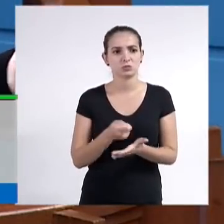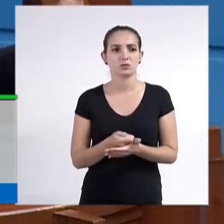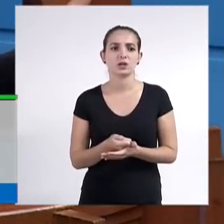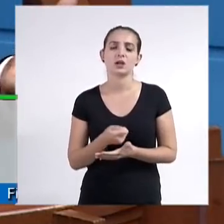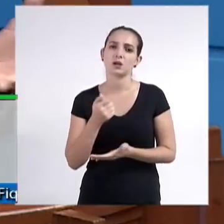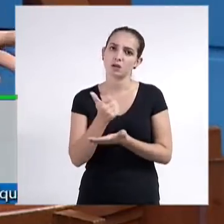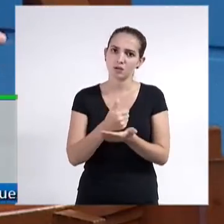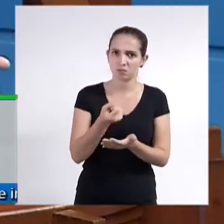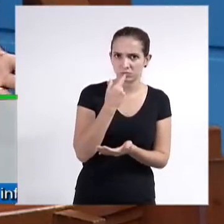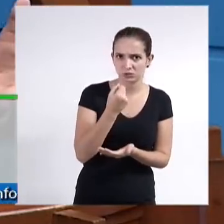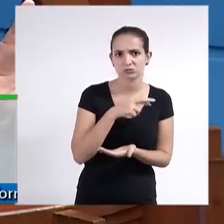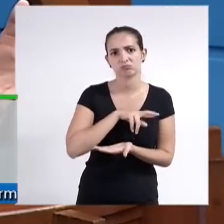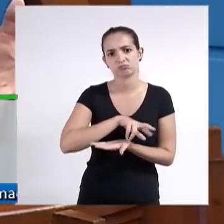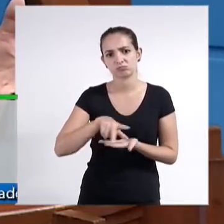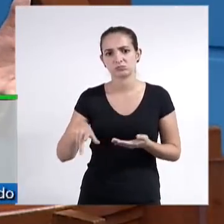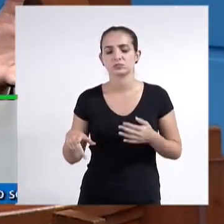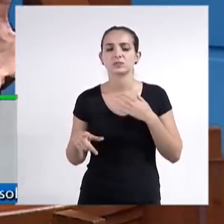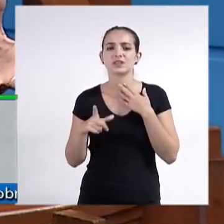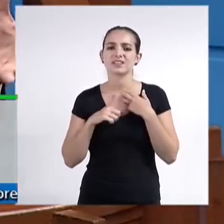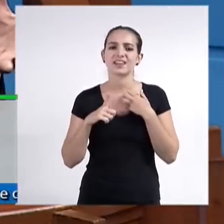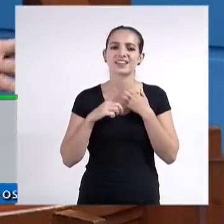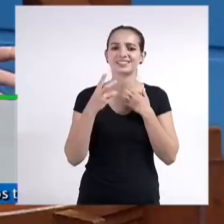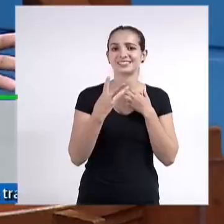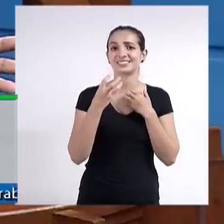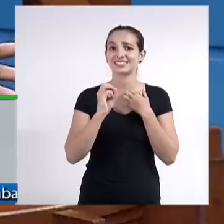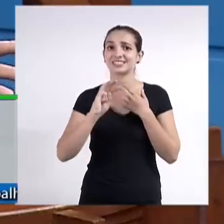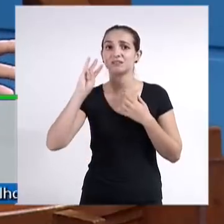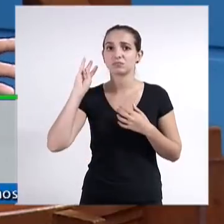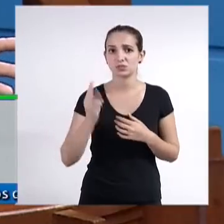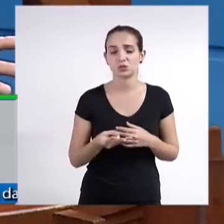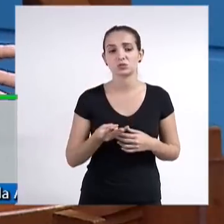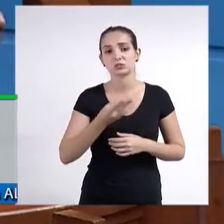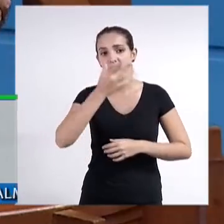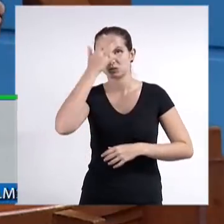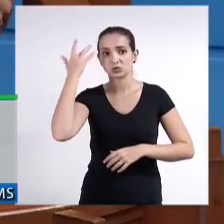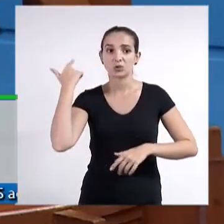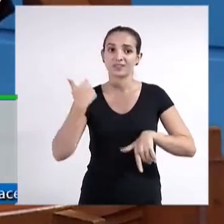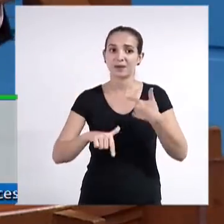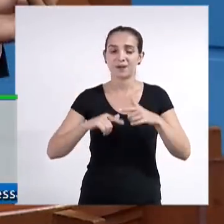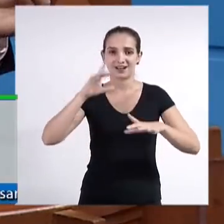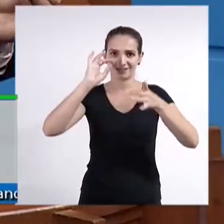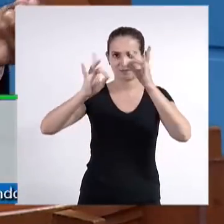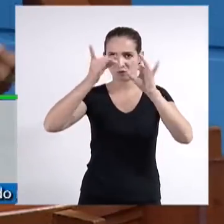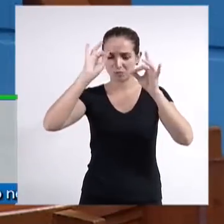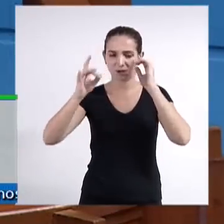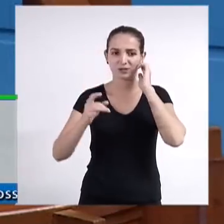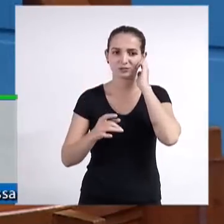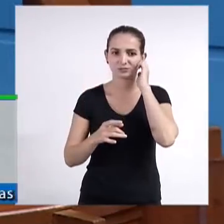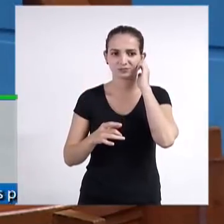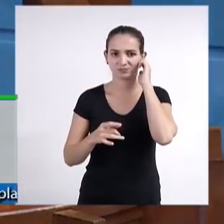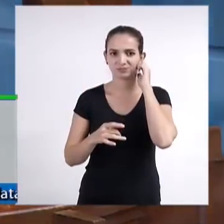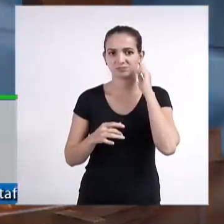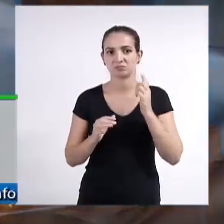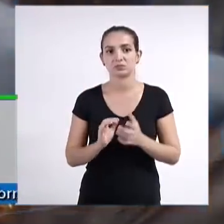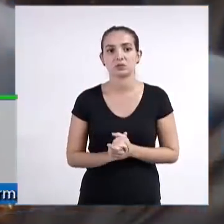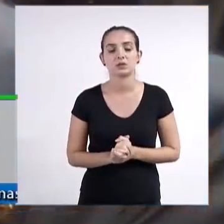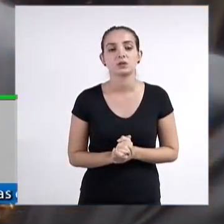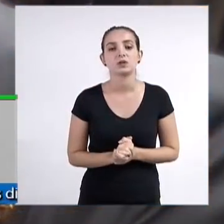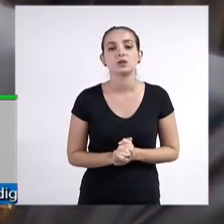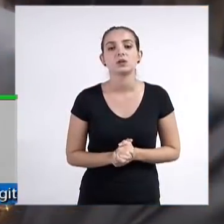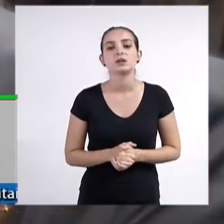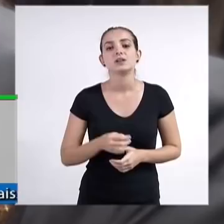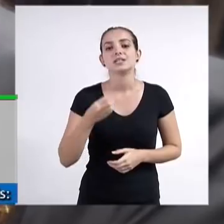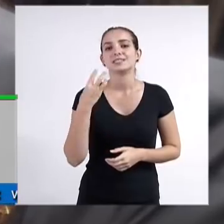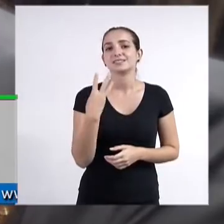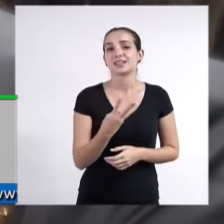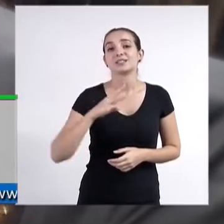os 30 milhões de trabalhadores informal, deputado Pedro Kemp, os 13 milhões de desempregados, que leitura que